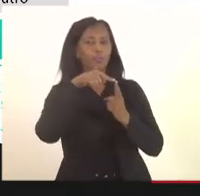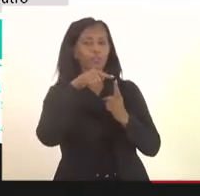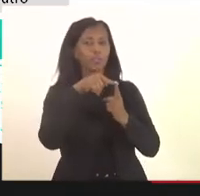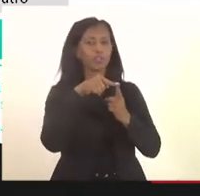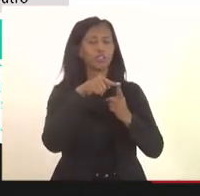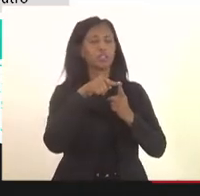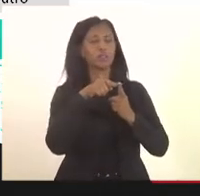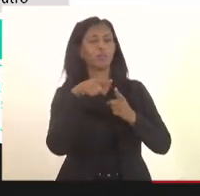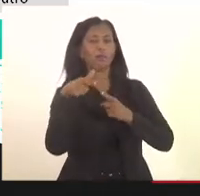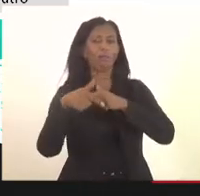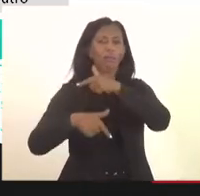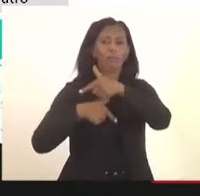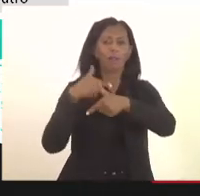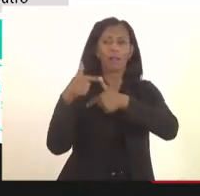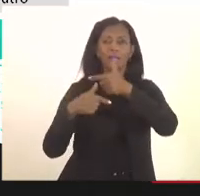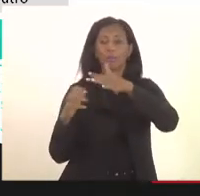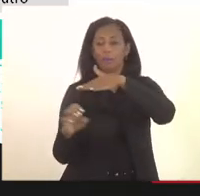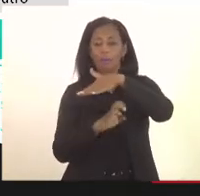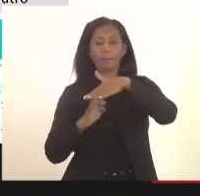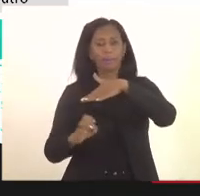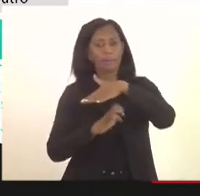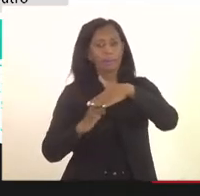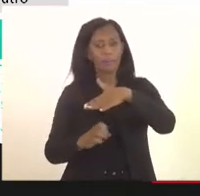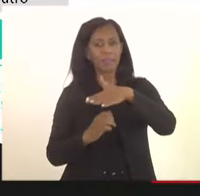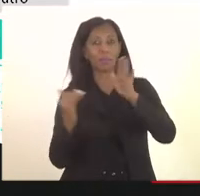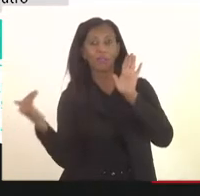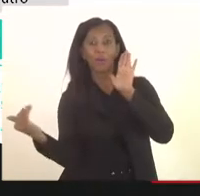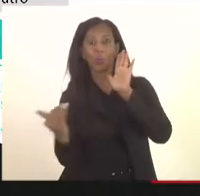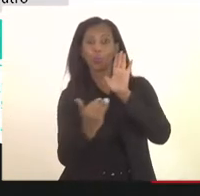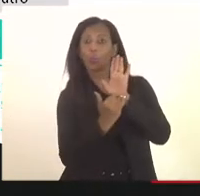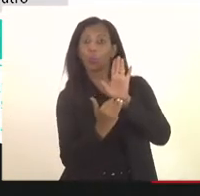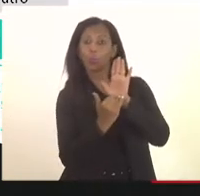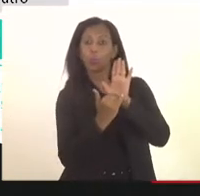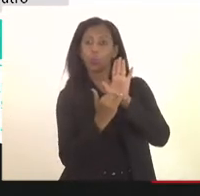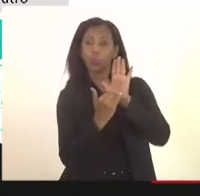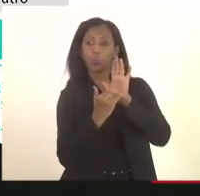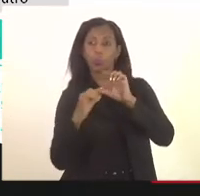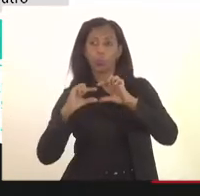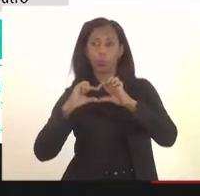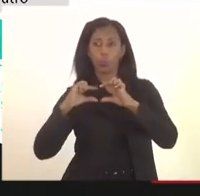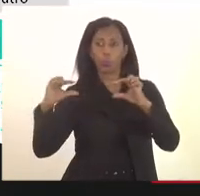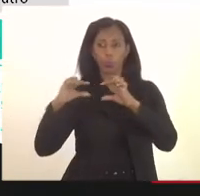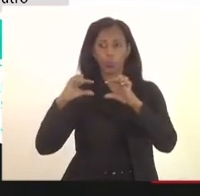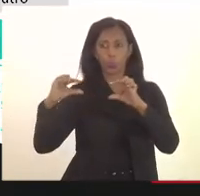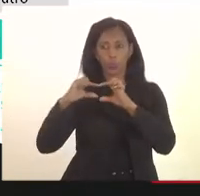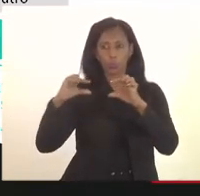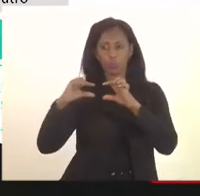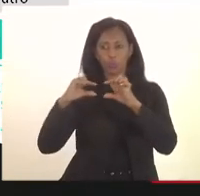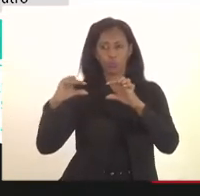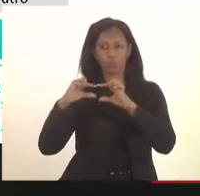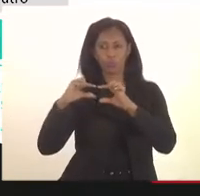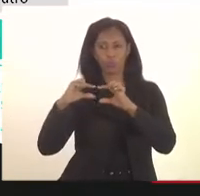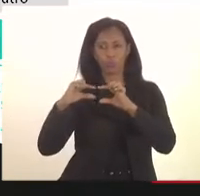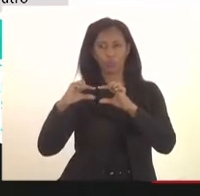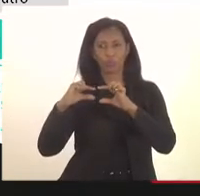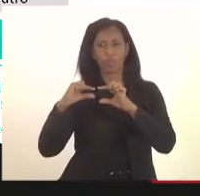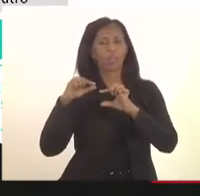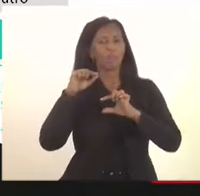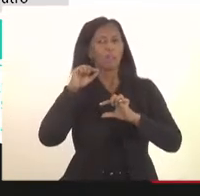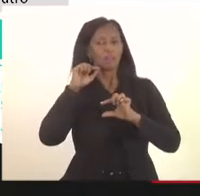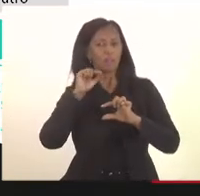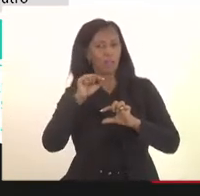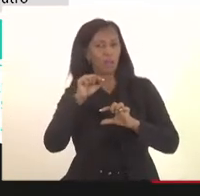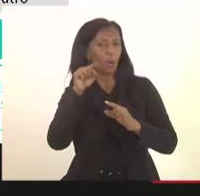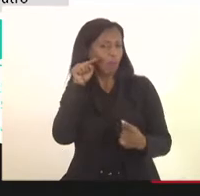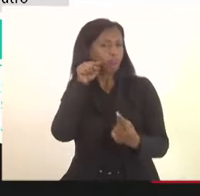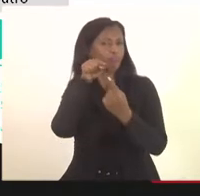da empresa, mas o que eu gostaria de falar é sobre esse último aspecto aqui embaixo, que é sobre crença cultural, porque eu acho que isso tem muito a ver